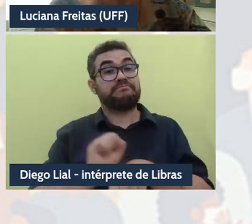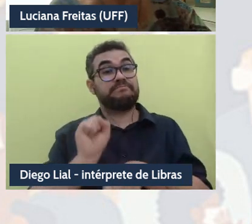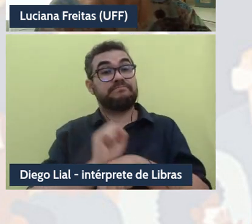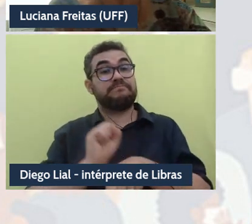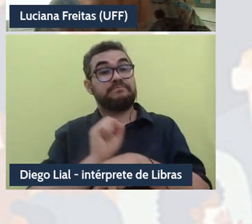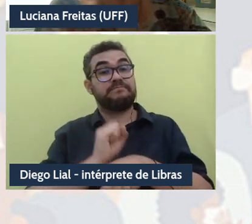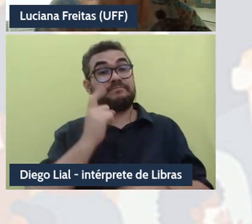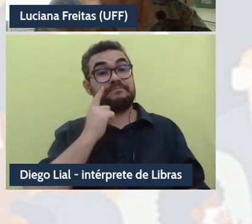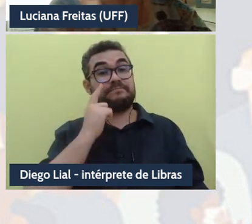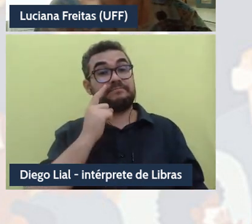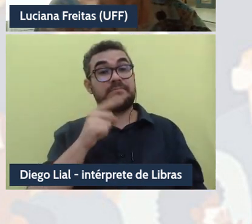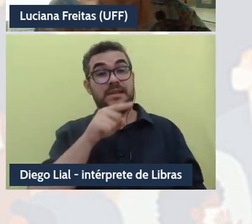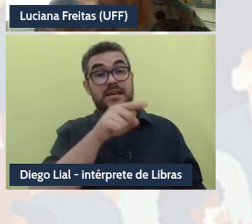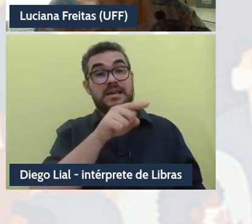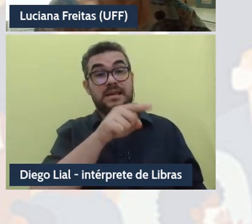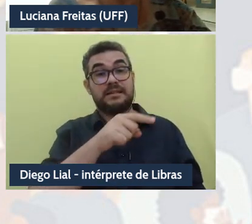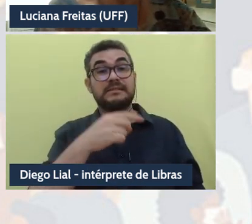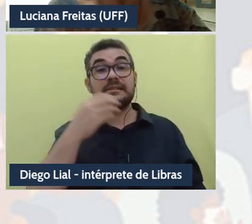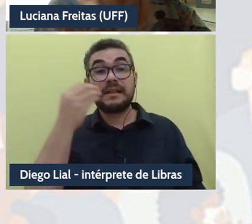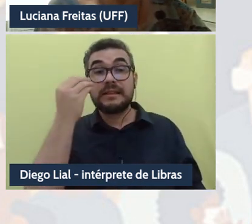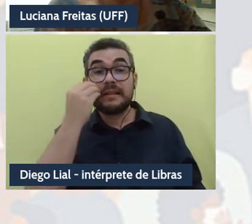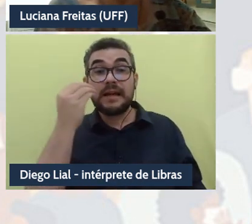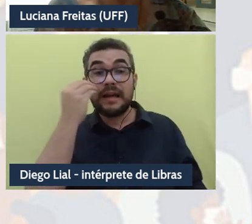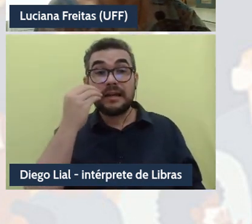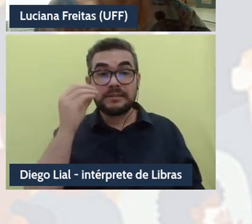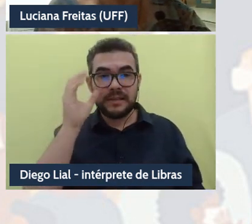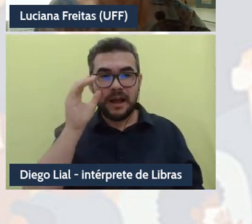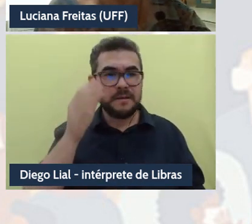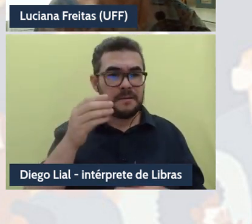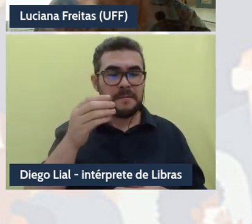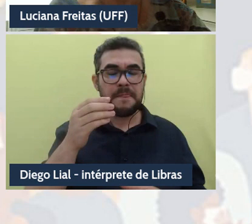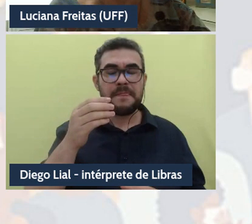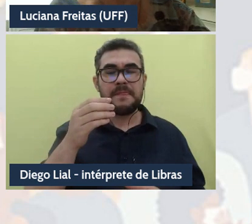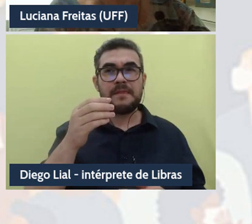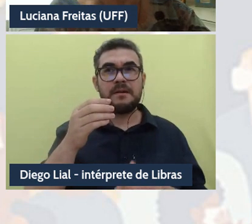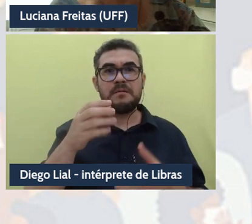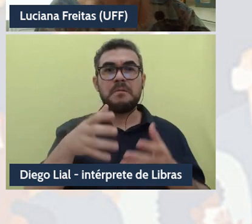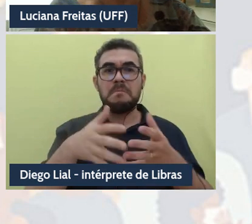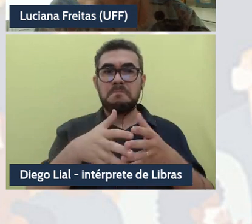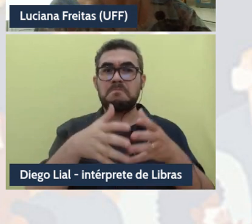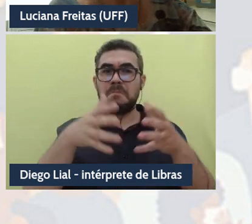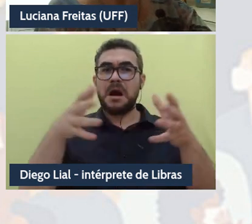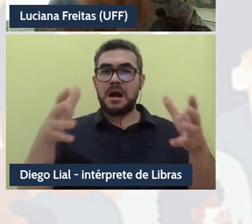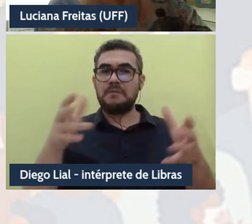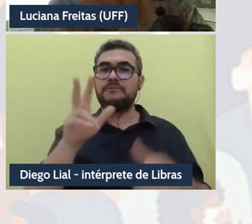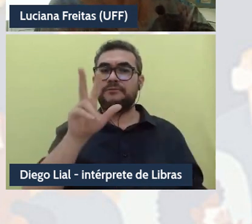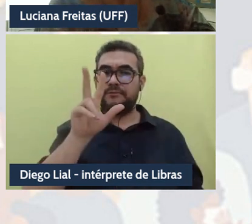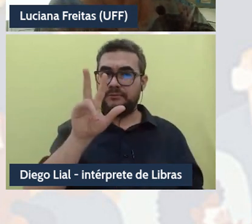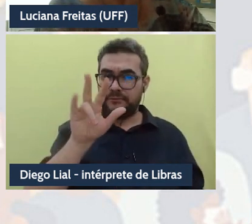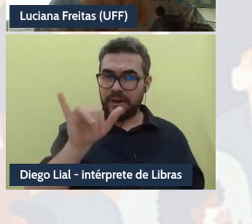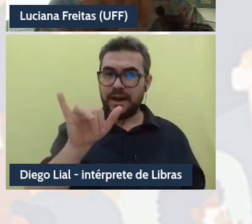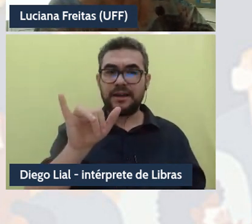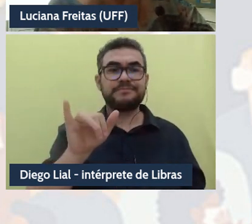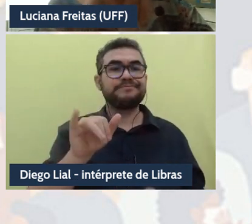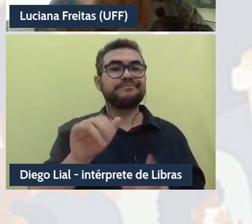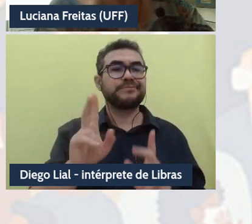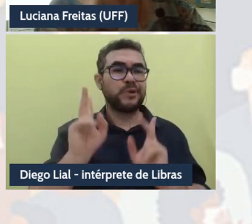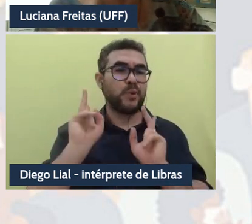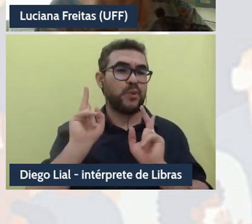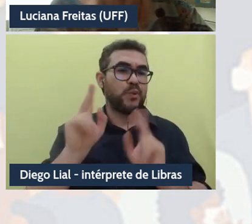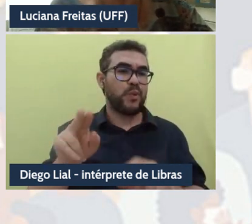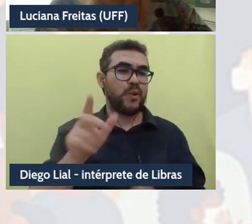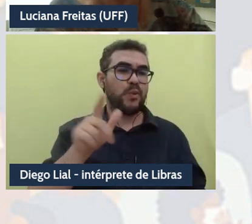seja ampliada, como aconteceu nos outros países que também implementaram a reforma empresarial. E aí depois sobra